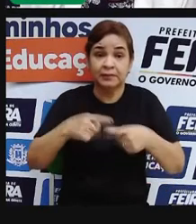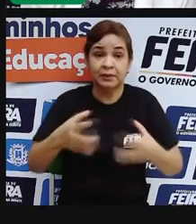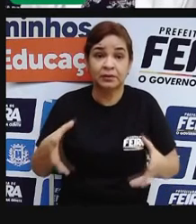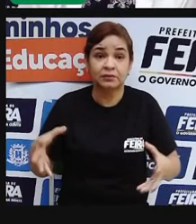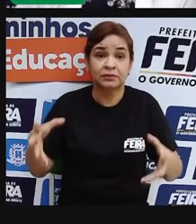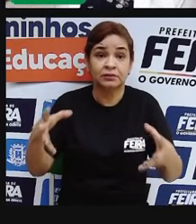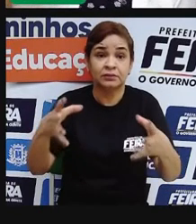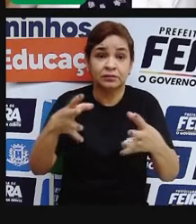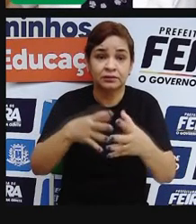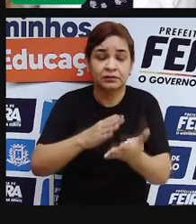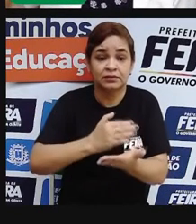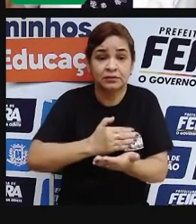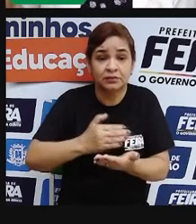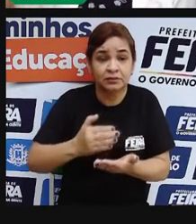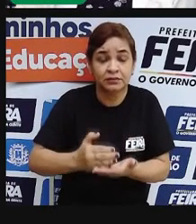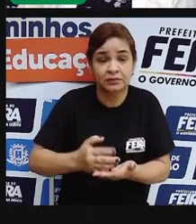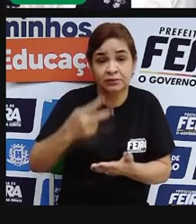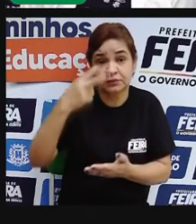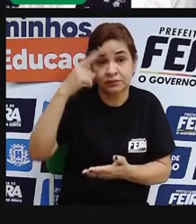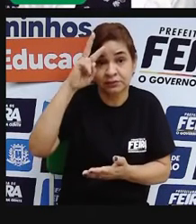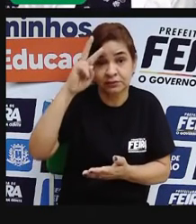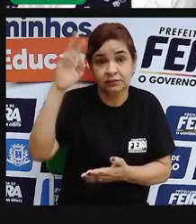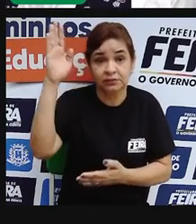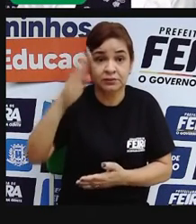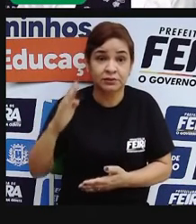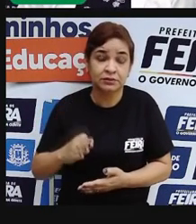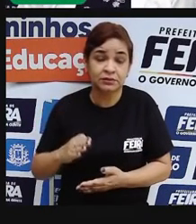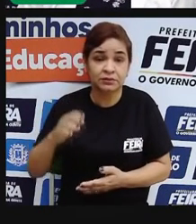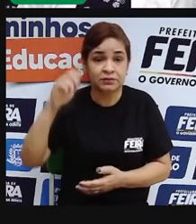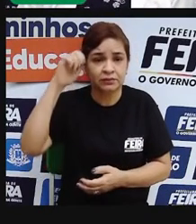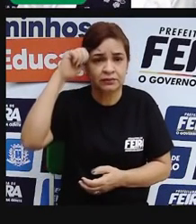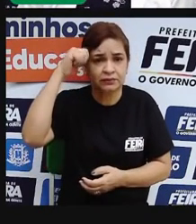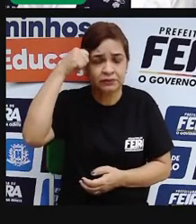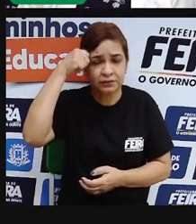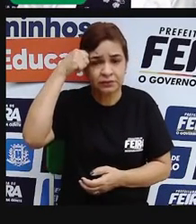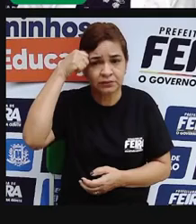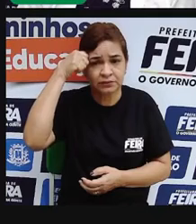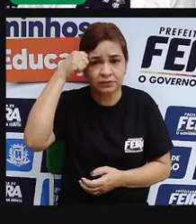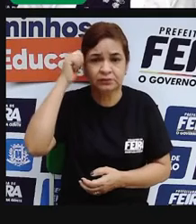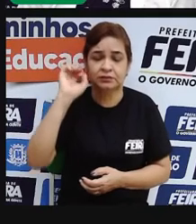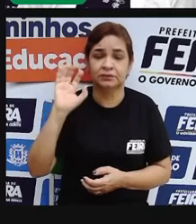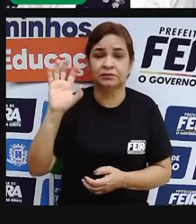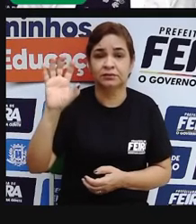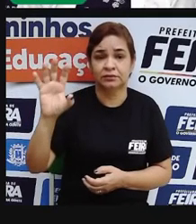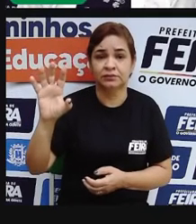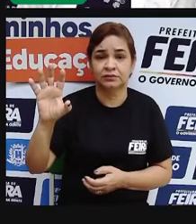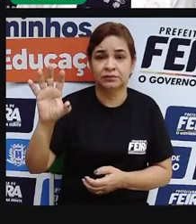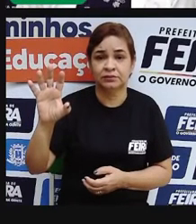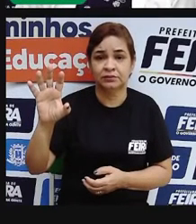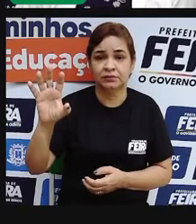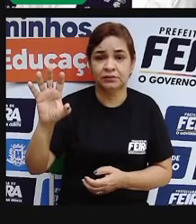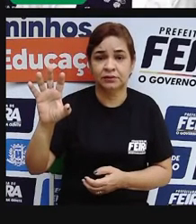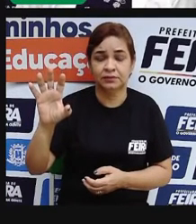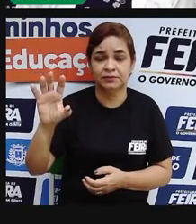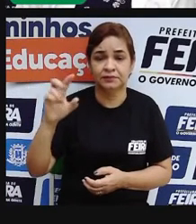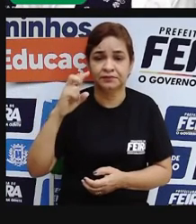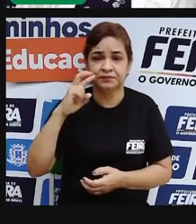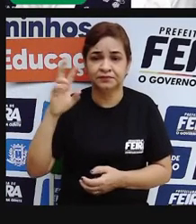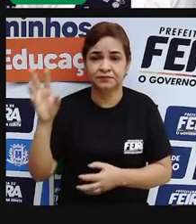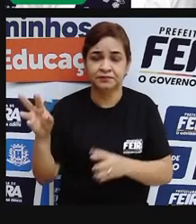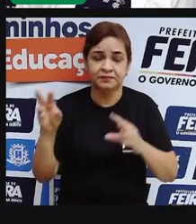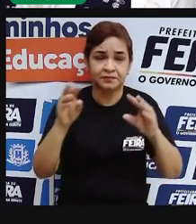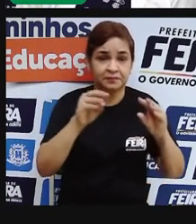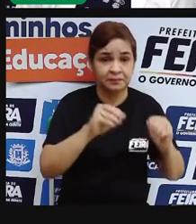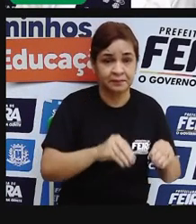povo brasileiro né os africanos e saíram dessa região aqui do Planeta os